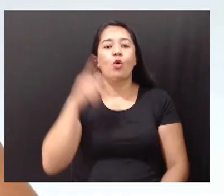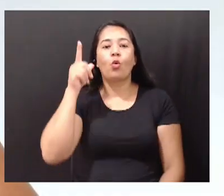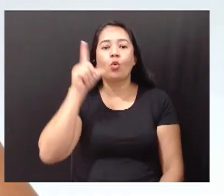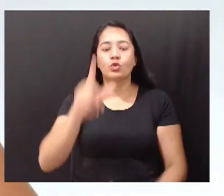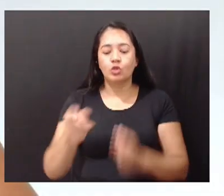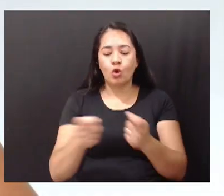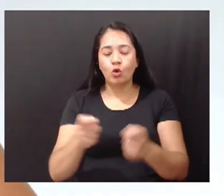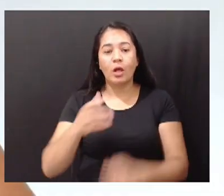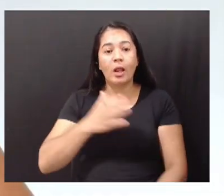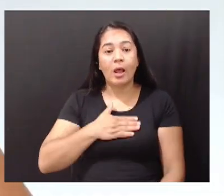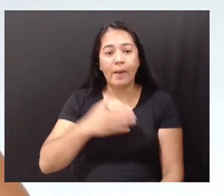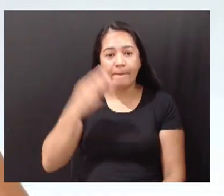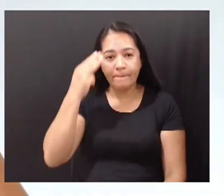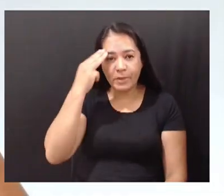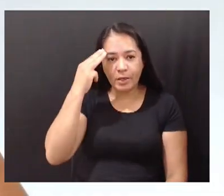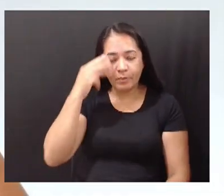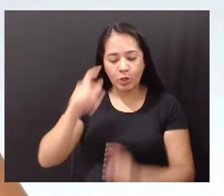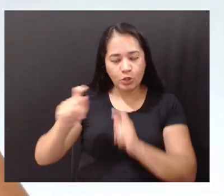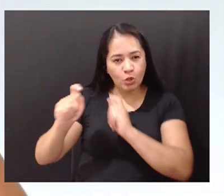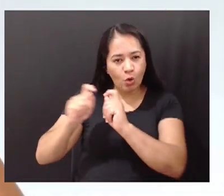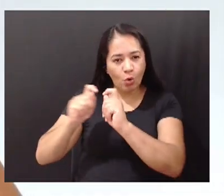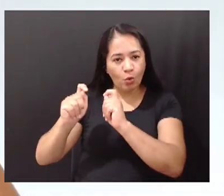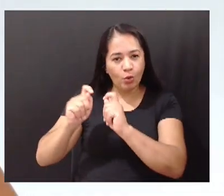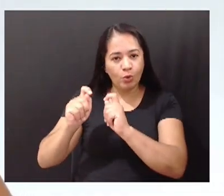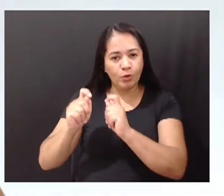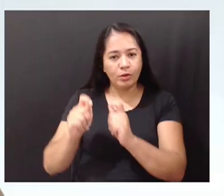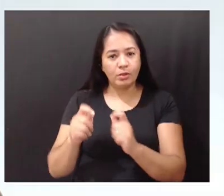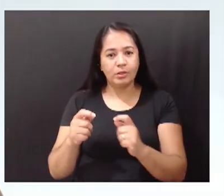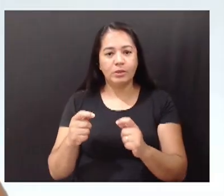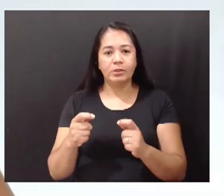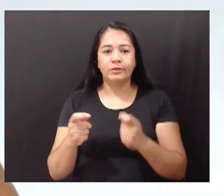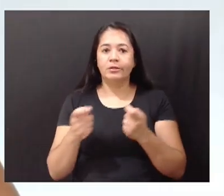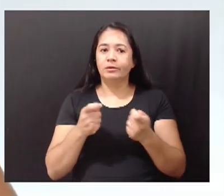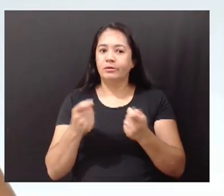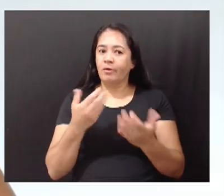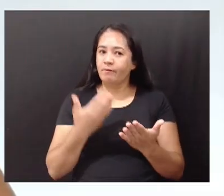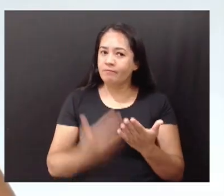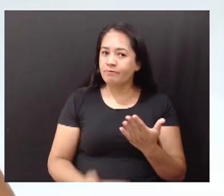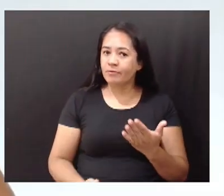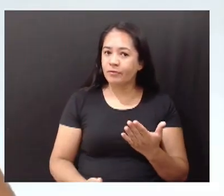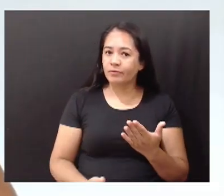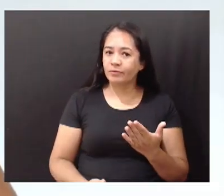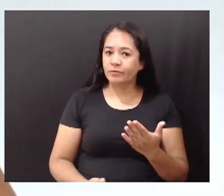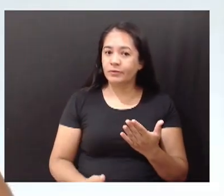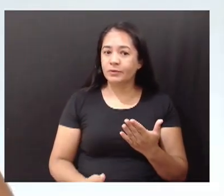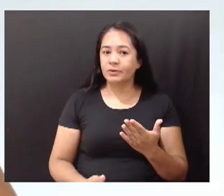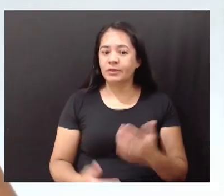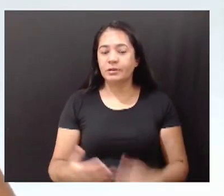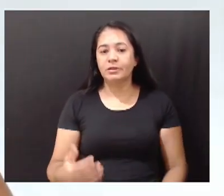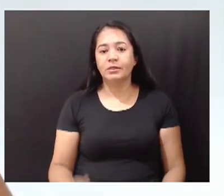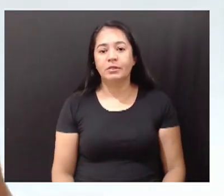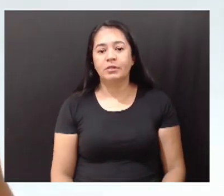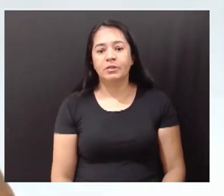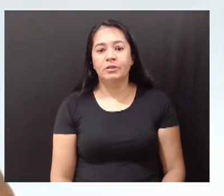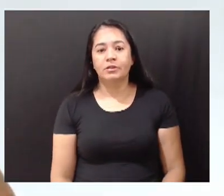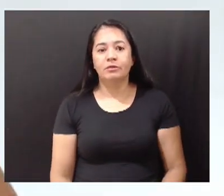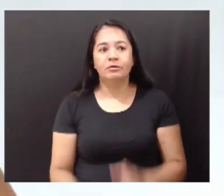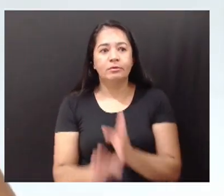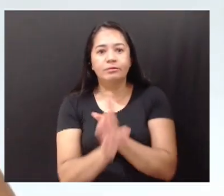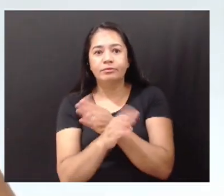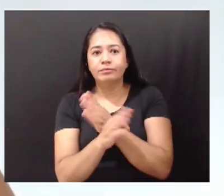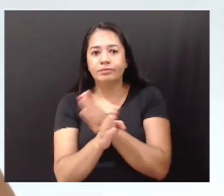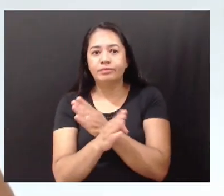gente percebe que não, você tem um descontrole aí quando você fica perdido através das